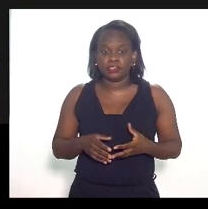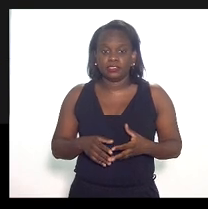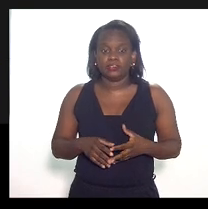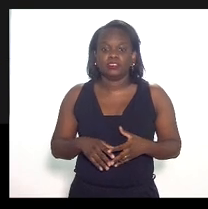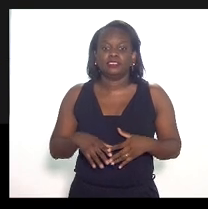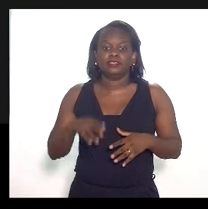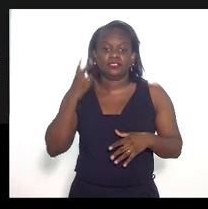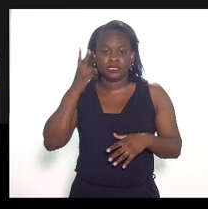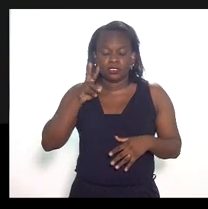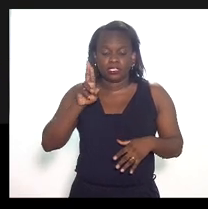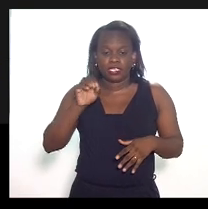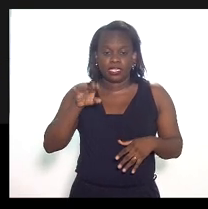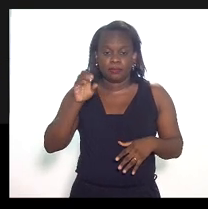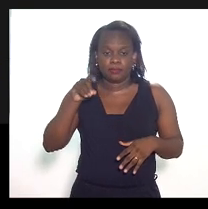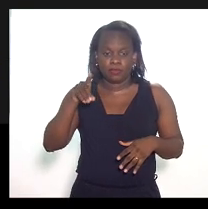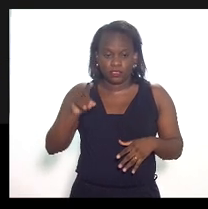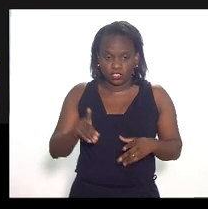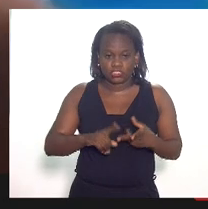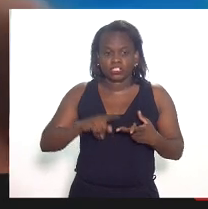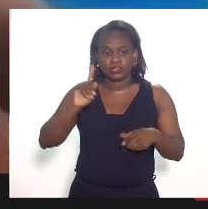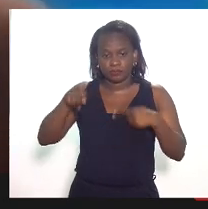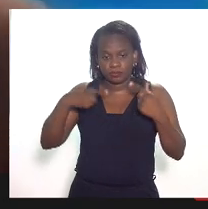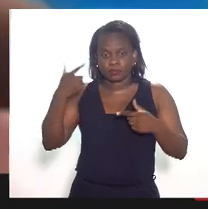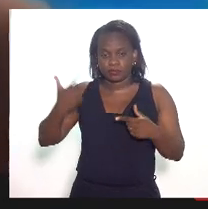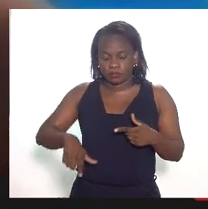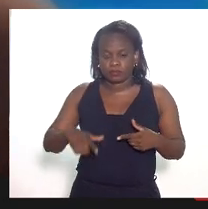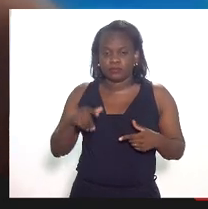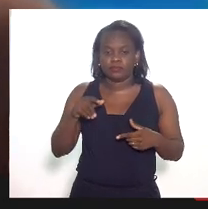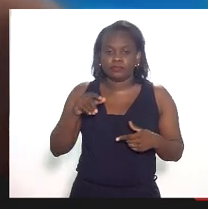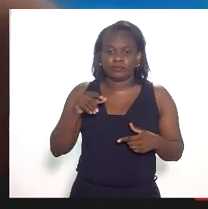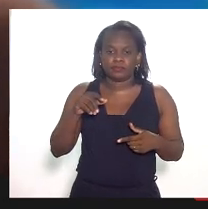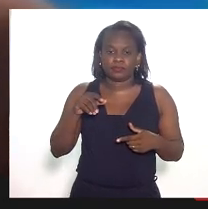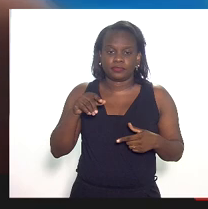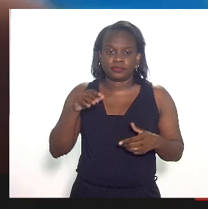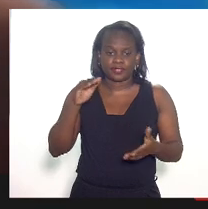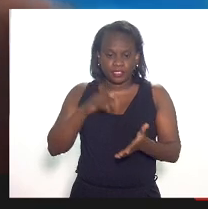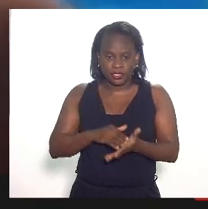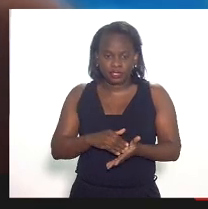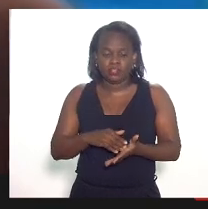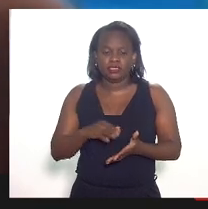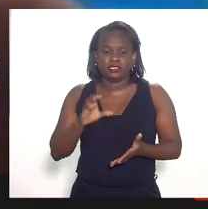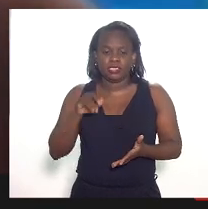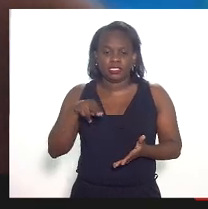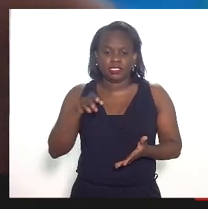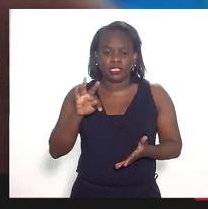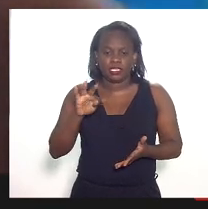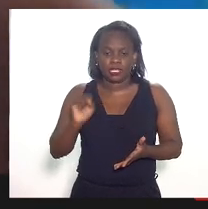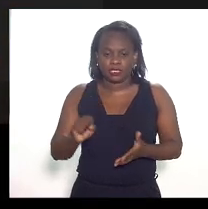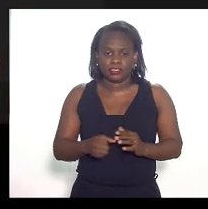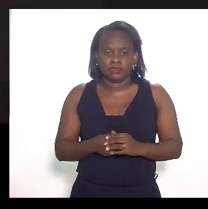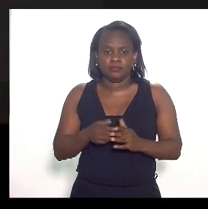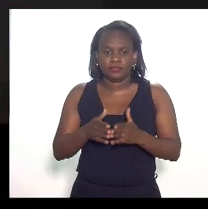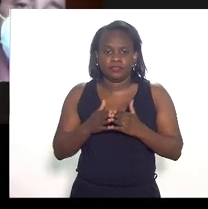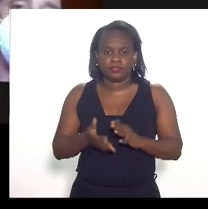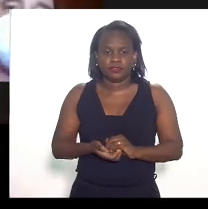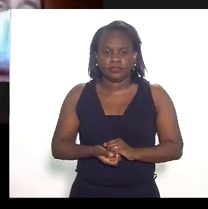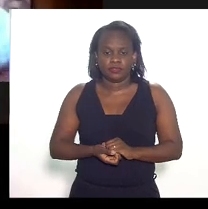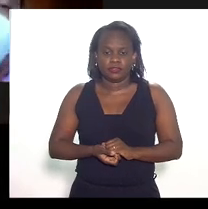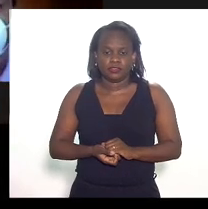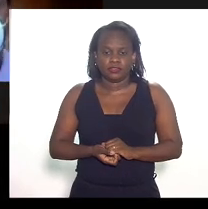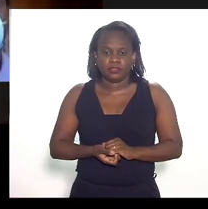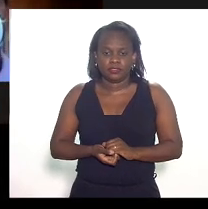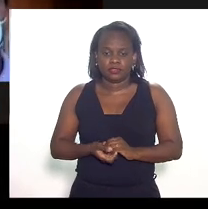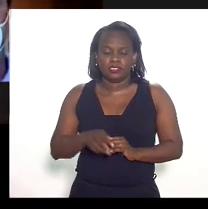Para encerrar esse bloco, o vereador Raimon. Depois, iremos para o próximo bloco com o SEBS, o FENASP e o CNTS. Por favor.